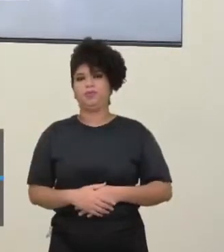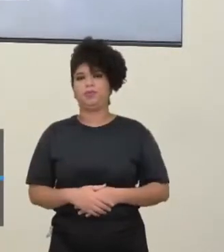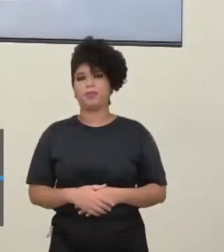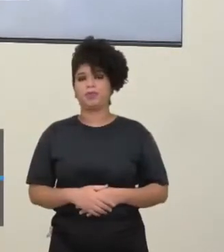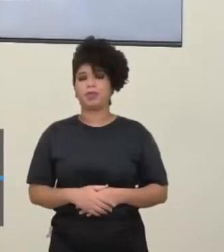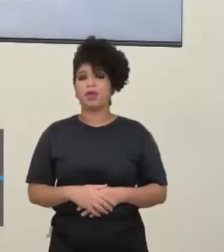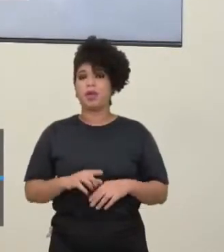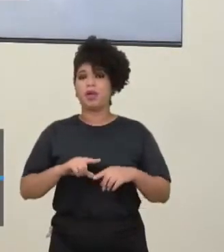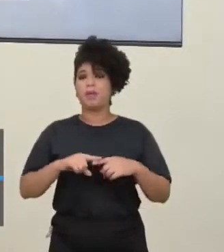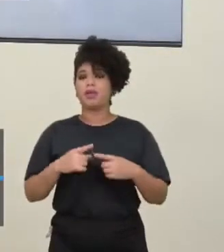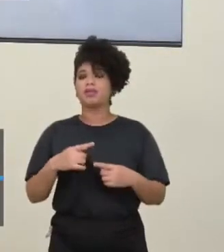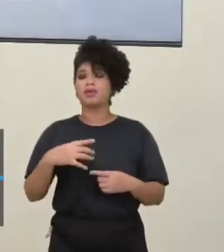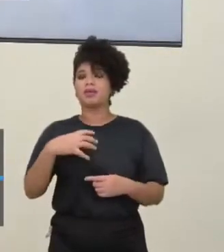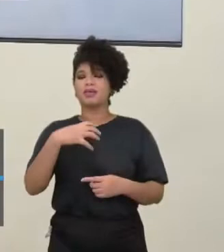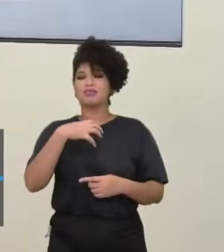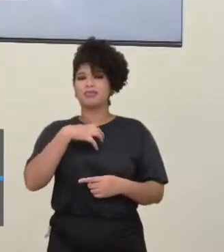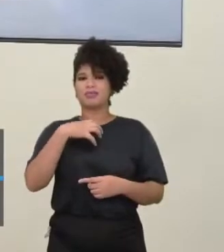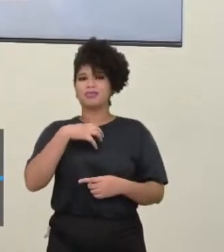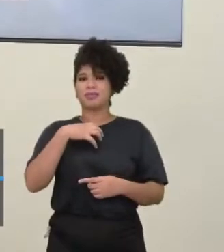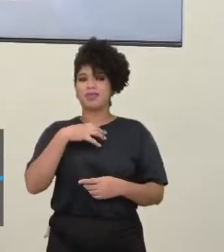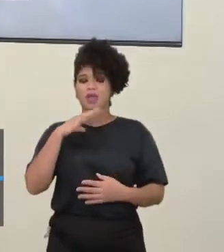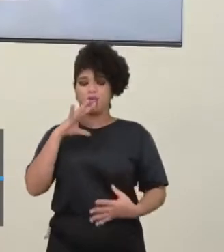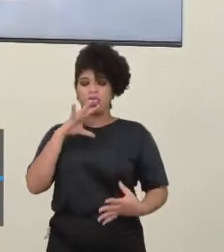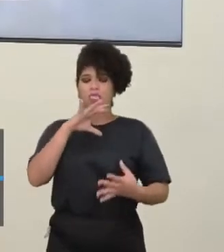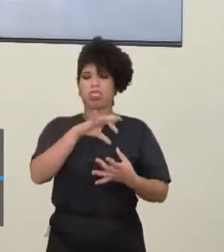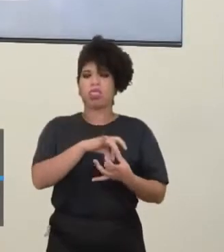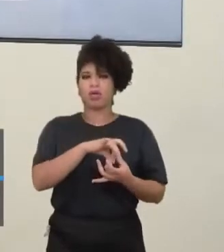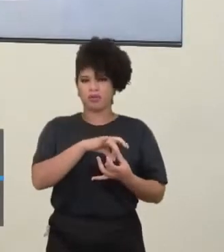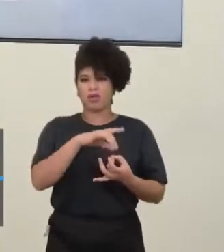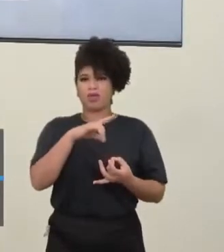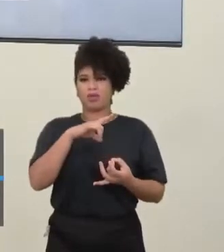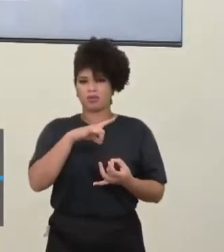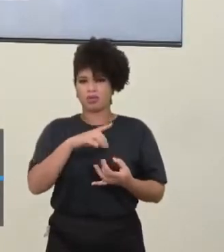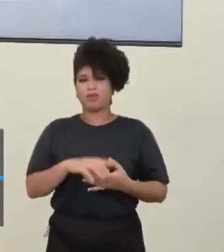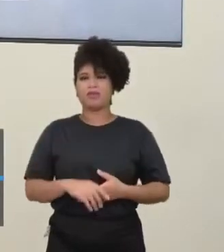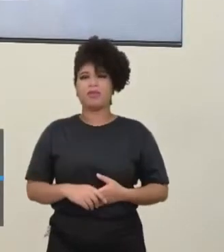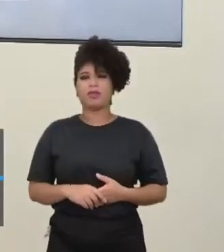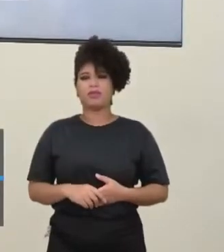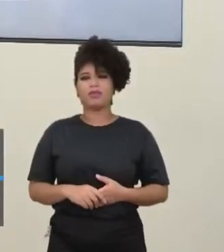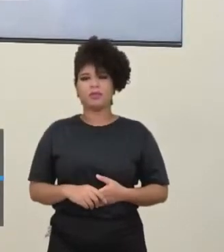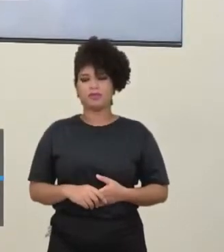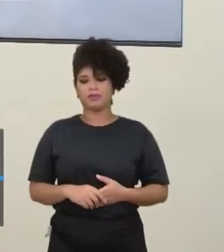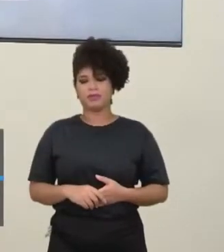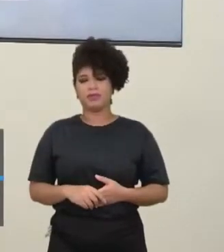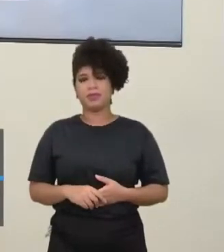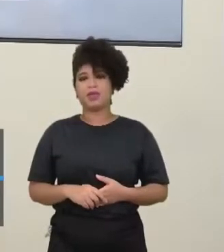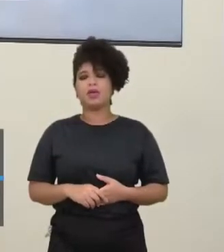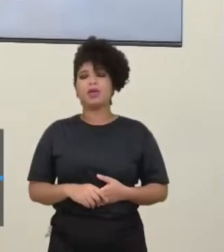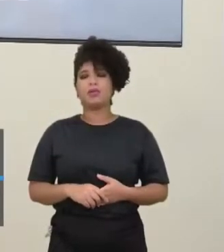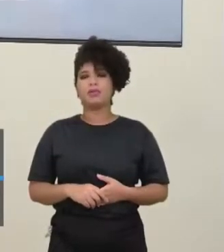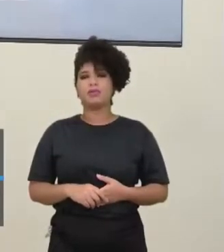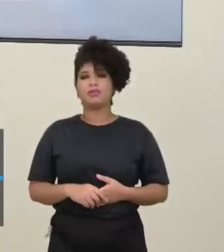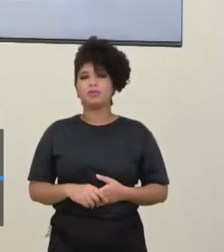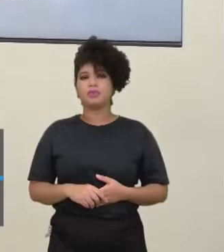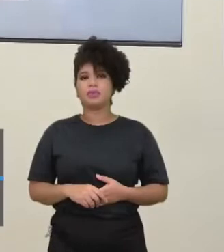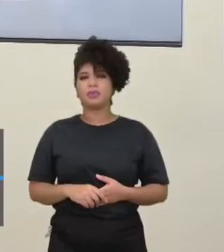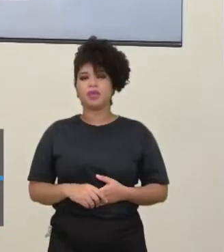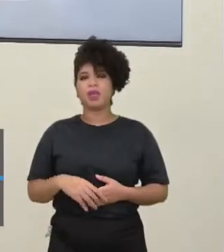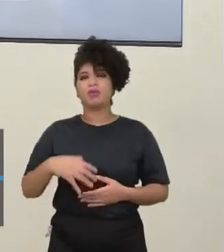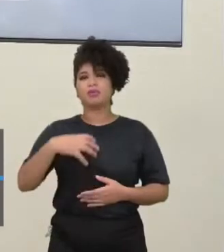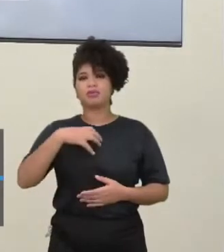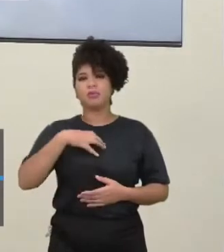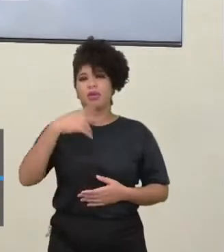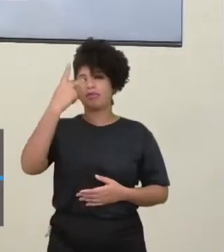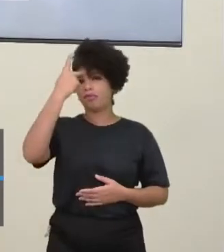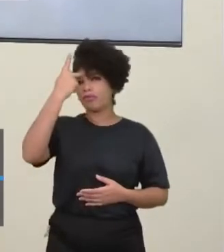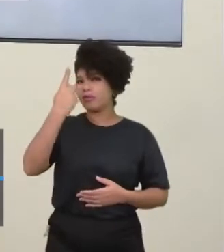ali, empresta, né, para a sua condução musical ali, ele empresta muito de sua